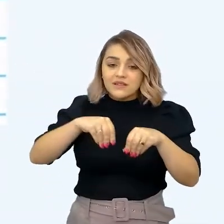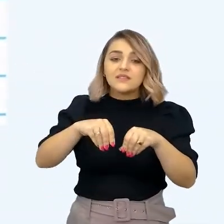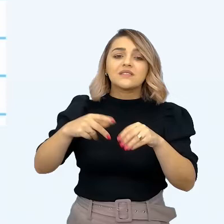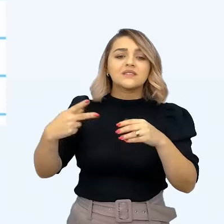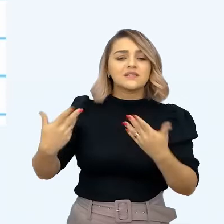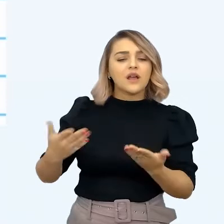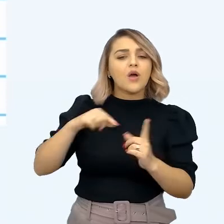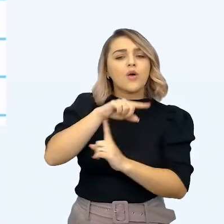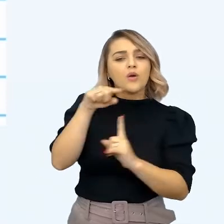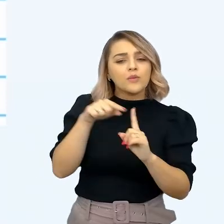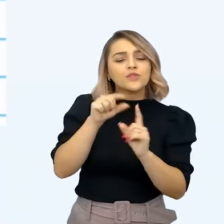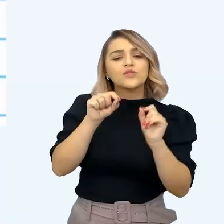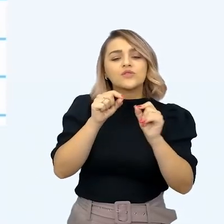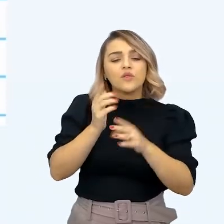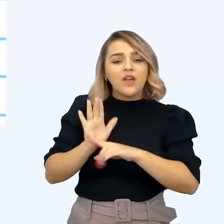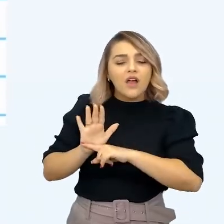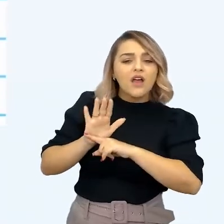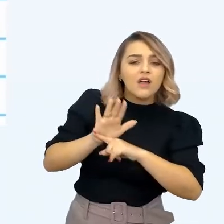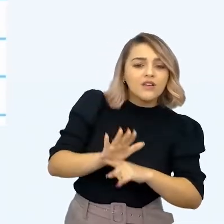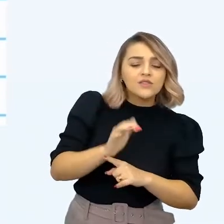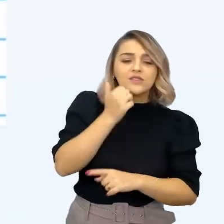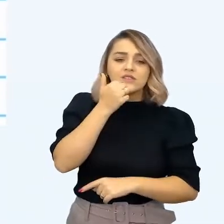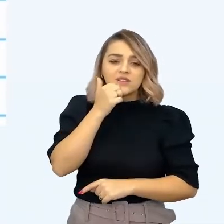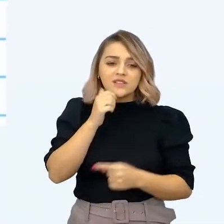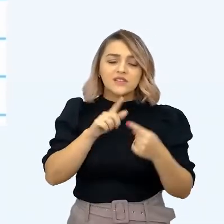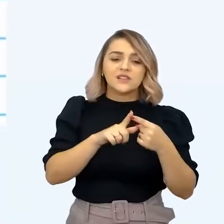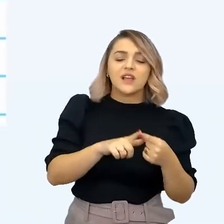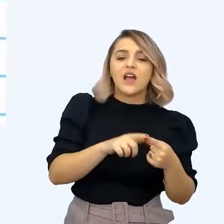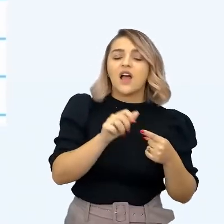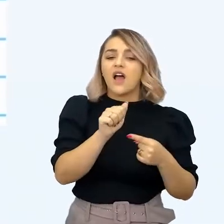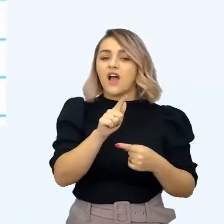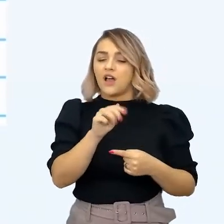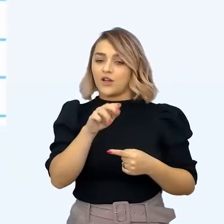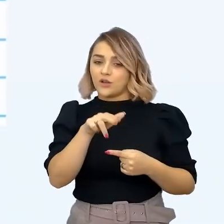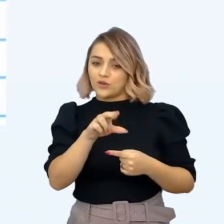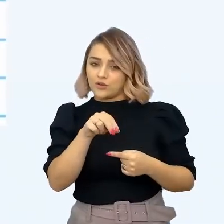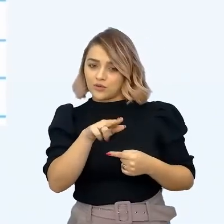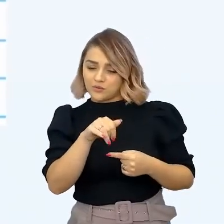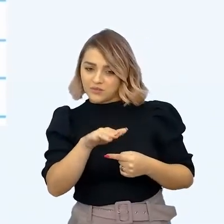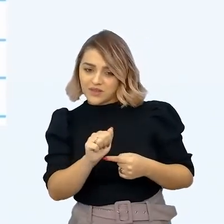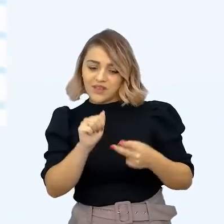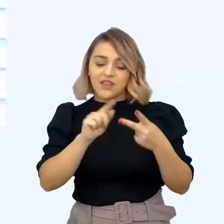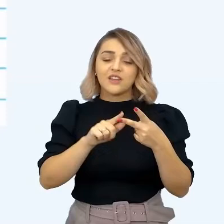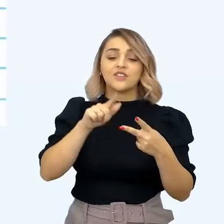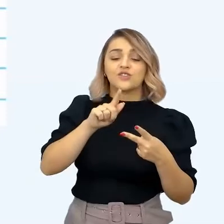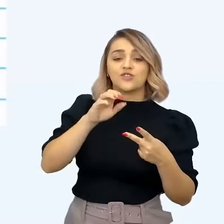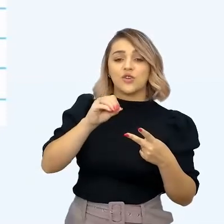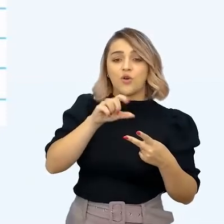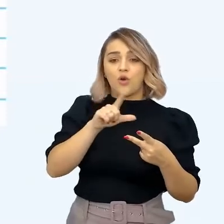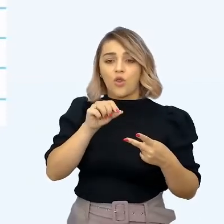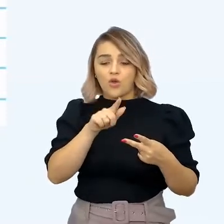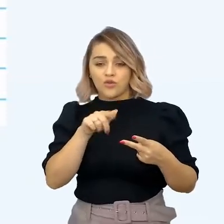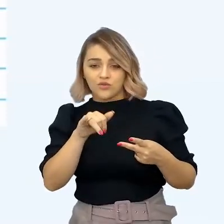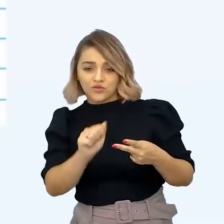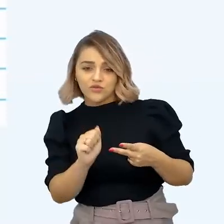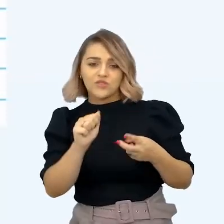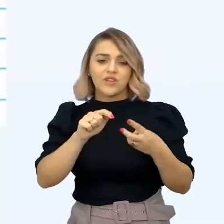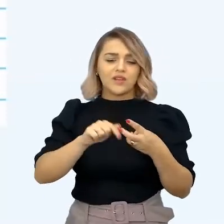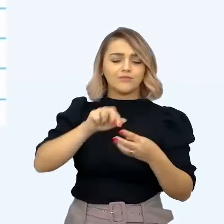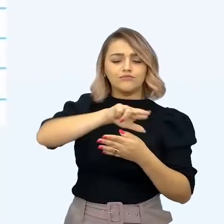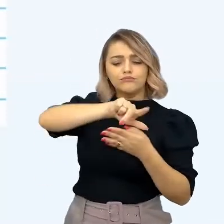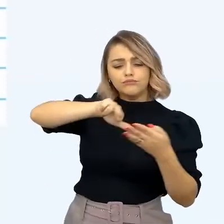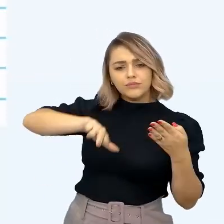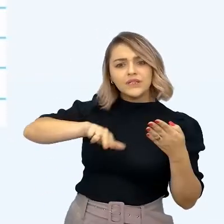dar suporte a áreas da ciência como agronomia, geografia, geologia, entre outras. Por isso, a sua taxonomia é tão